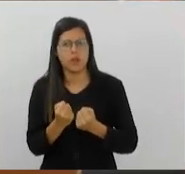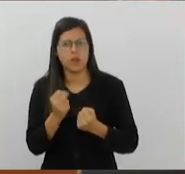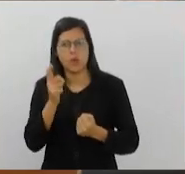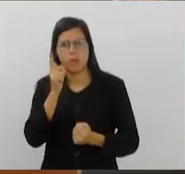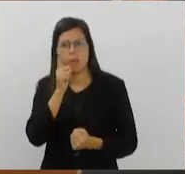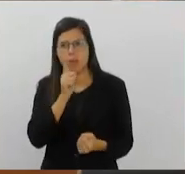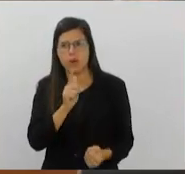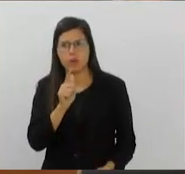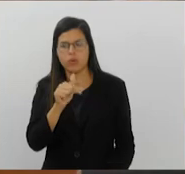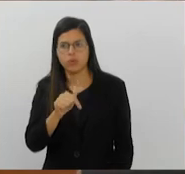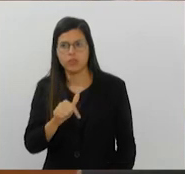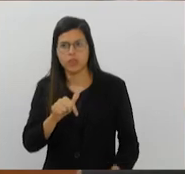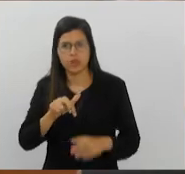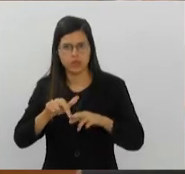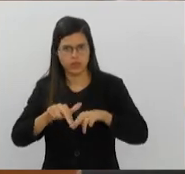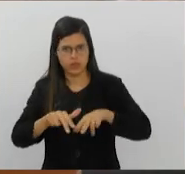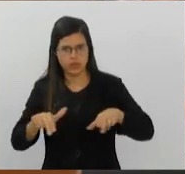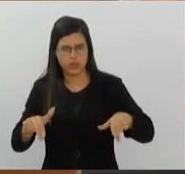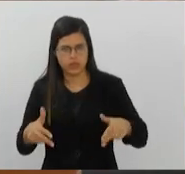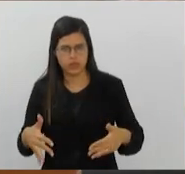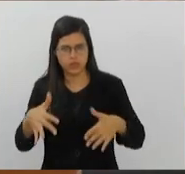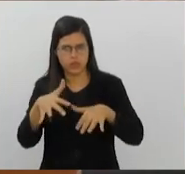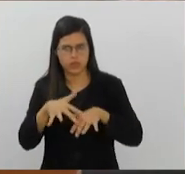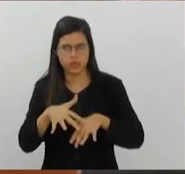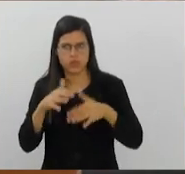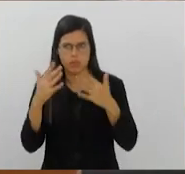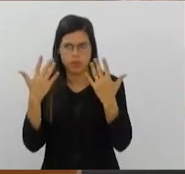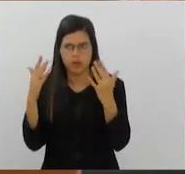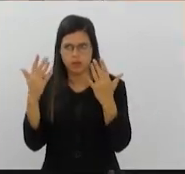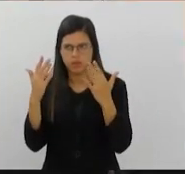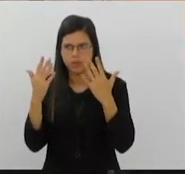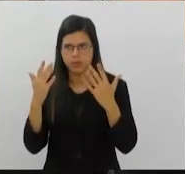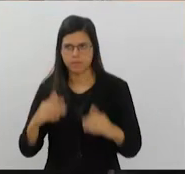atingir a diversidade e a inclusão. Parabéns.